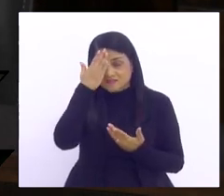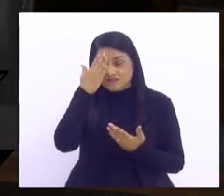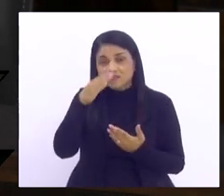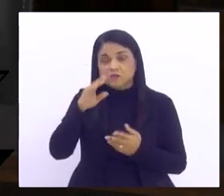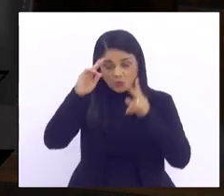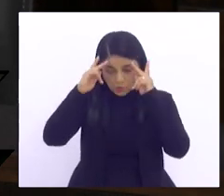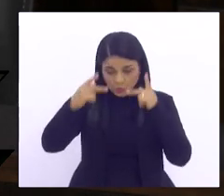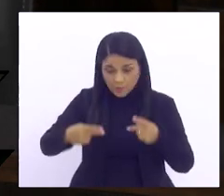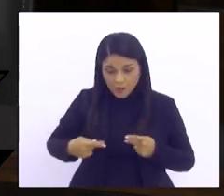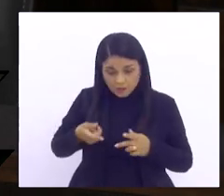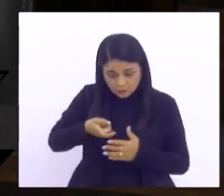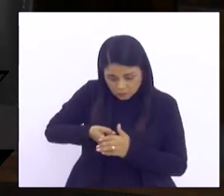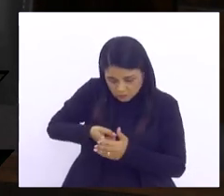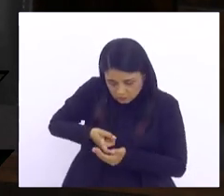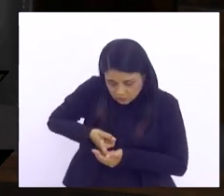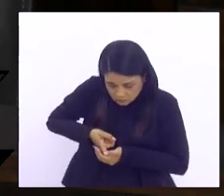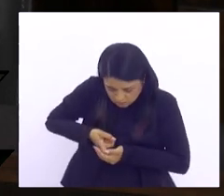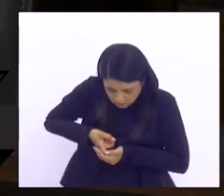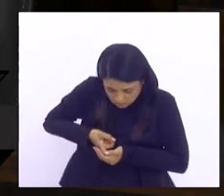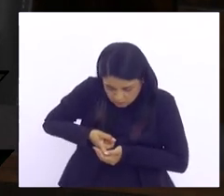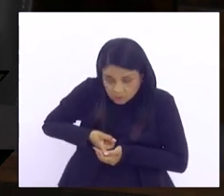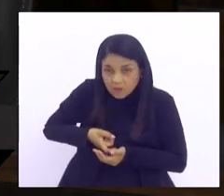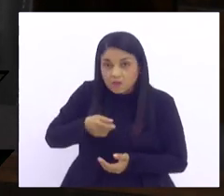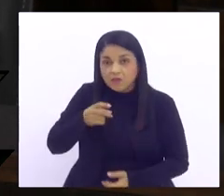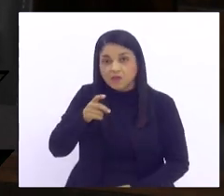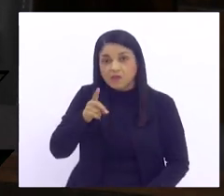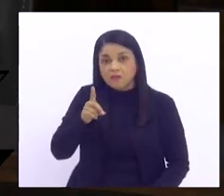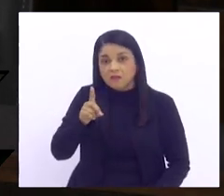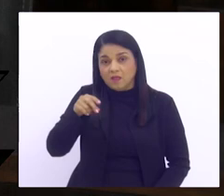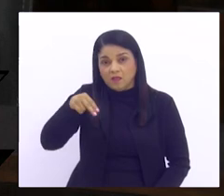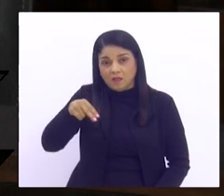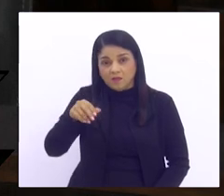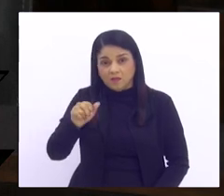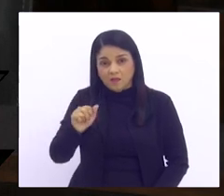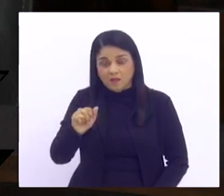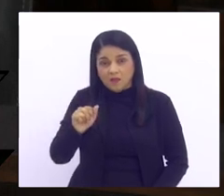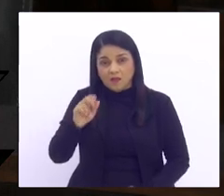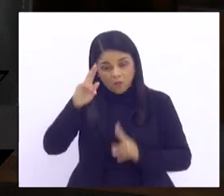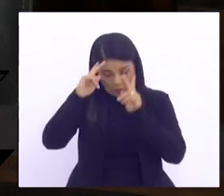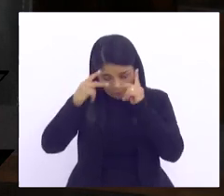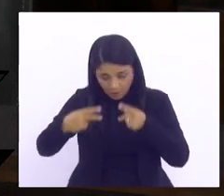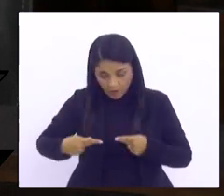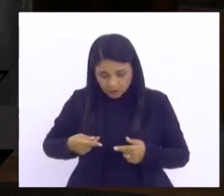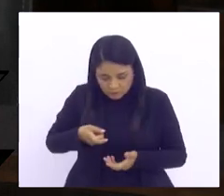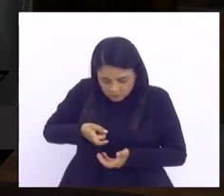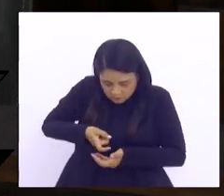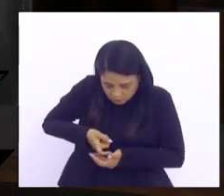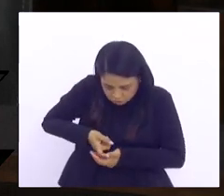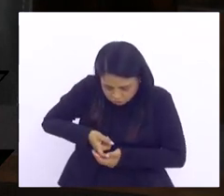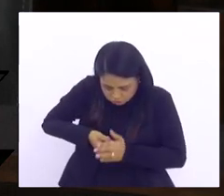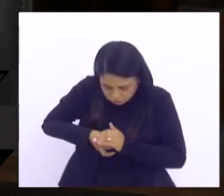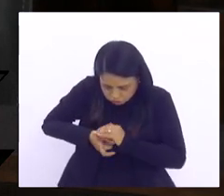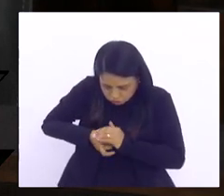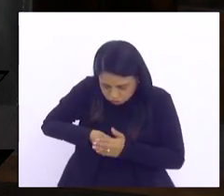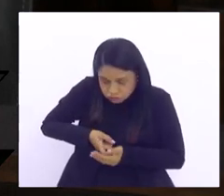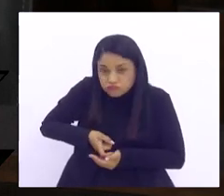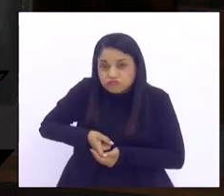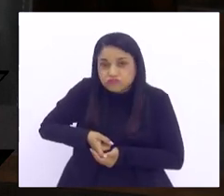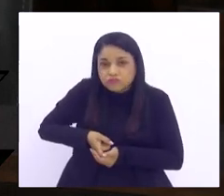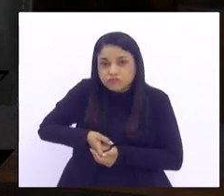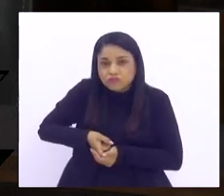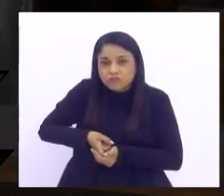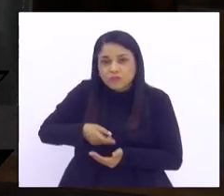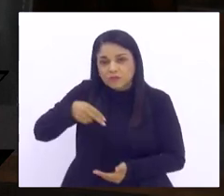cara de pau de negar, está lá o DNA humano, eles vão dizer que o nascituro não